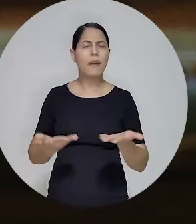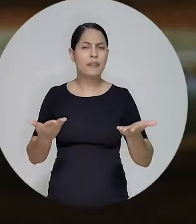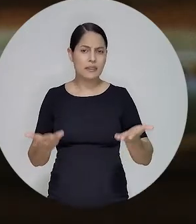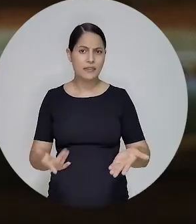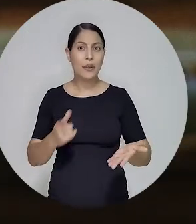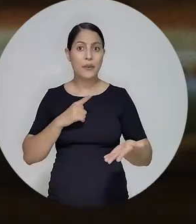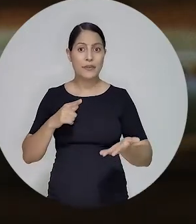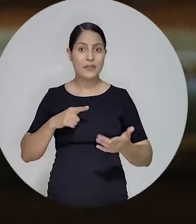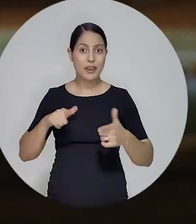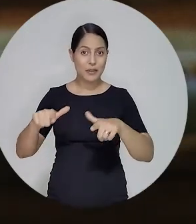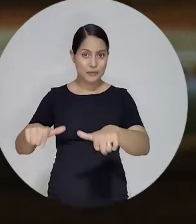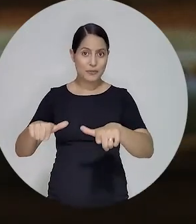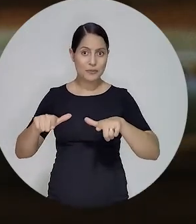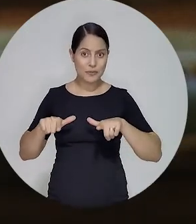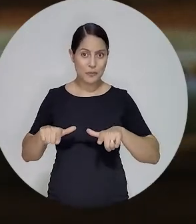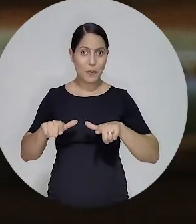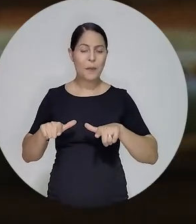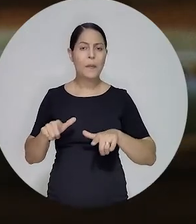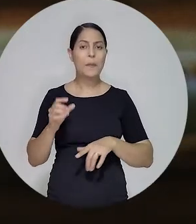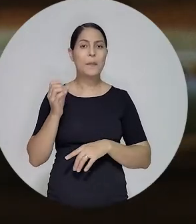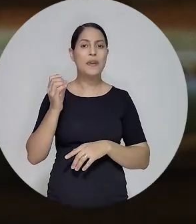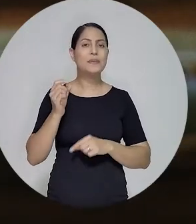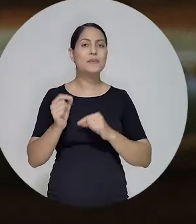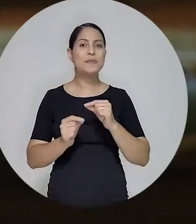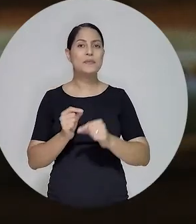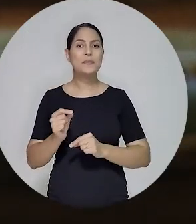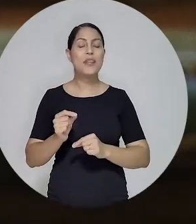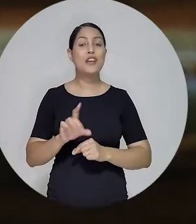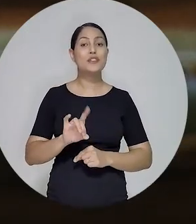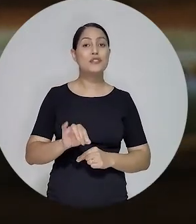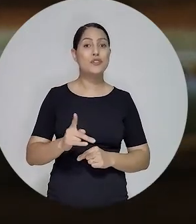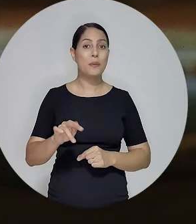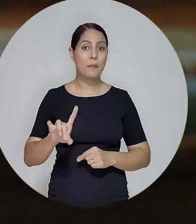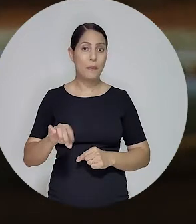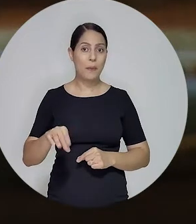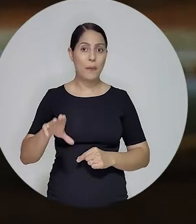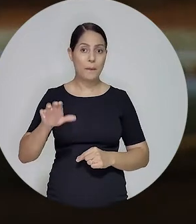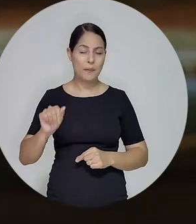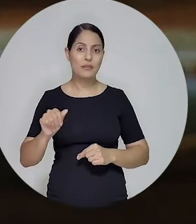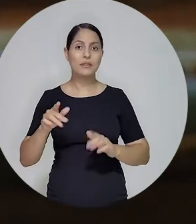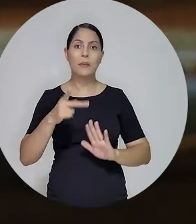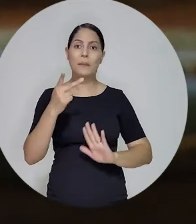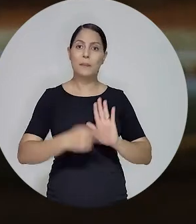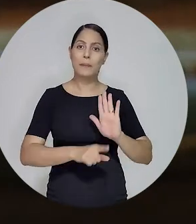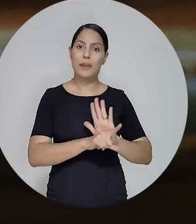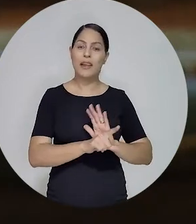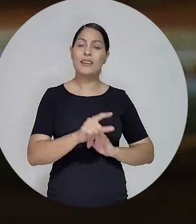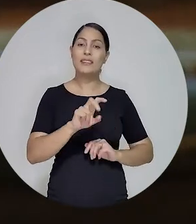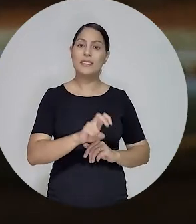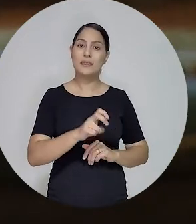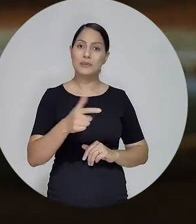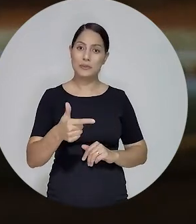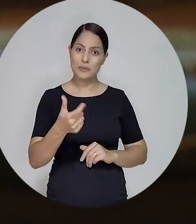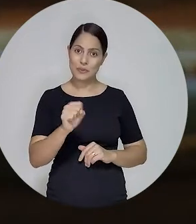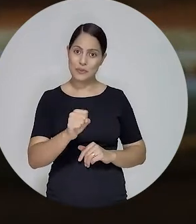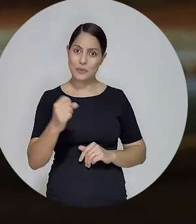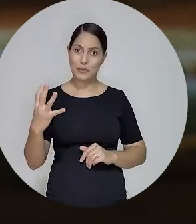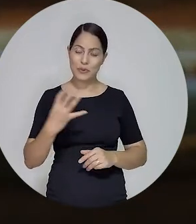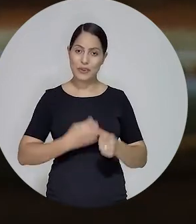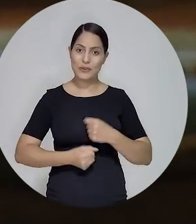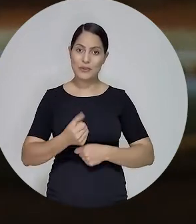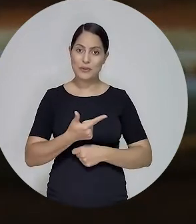reunião, o presidente da Ordem entregou ao parlamentar um diploma de reconhecimento aos esforços na tramitação do